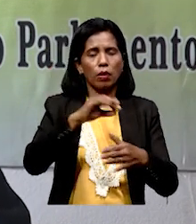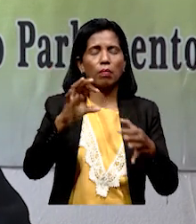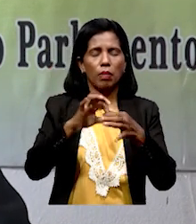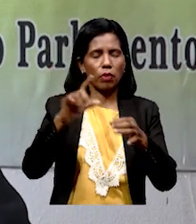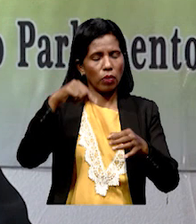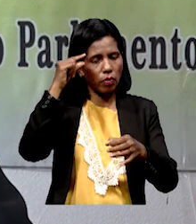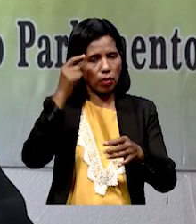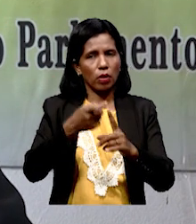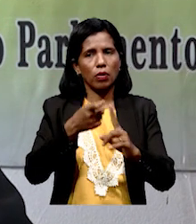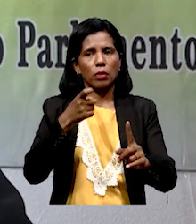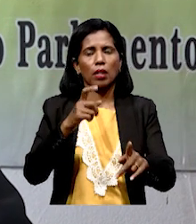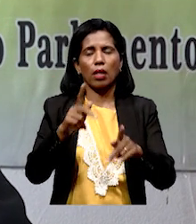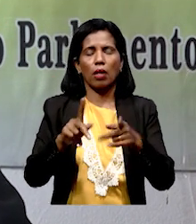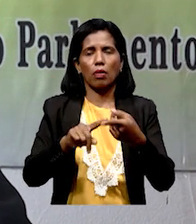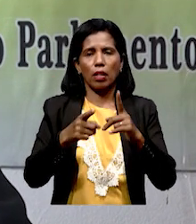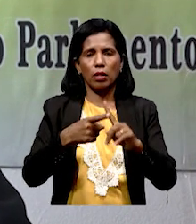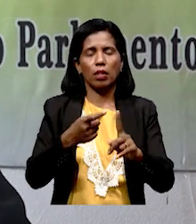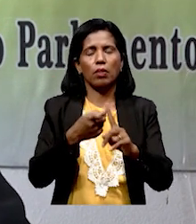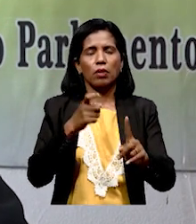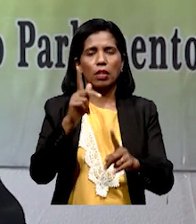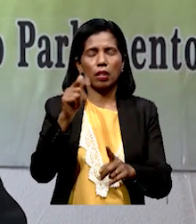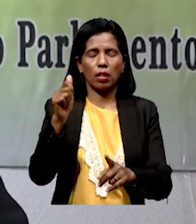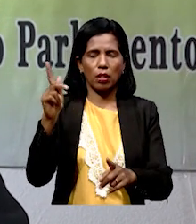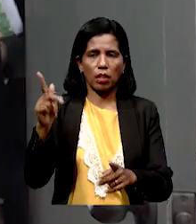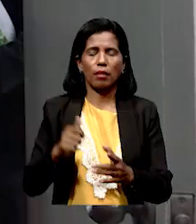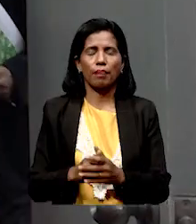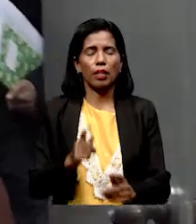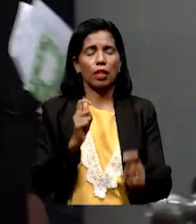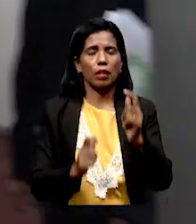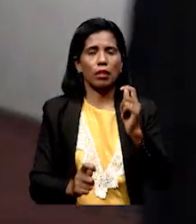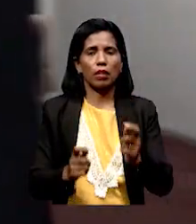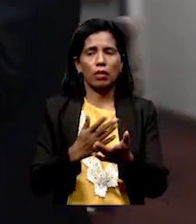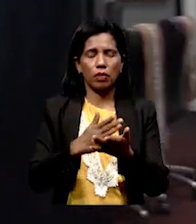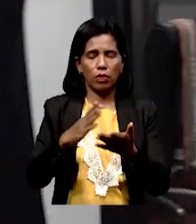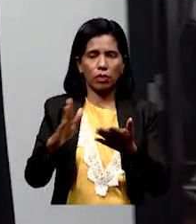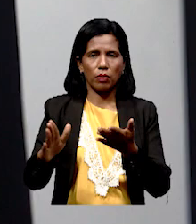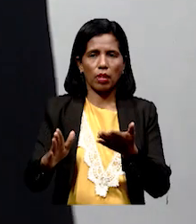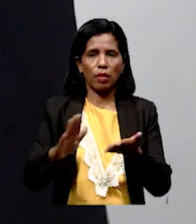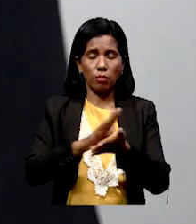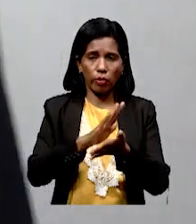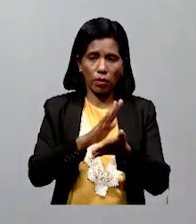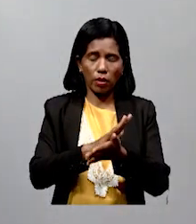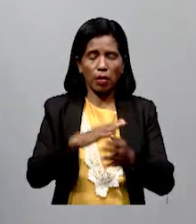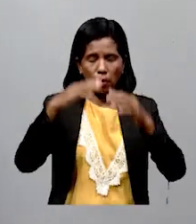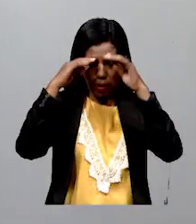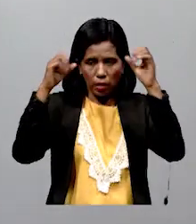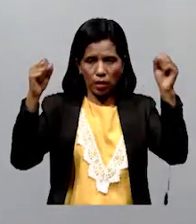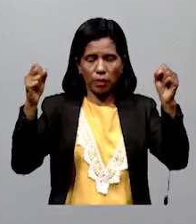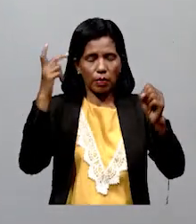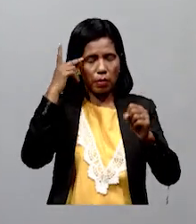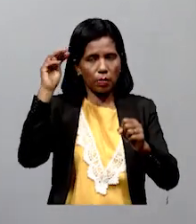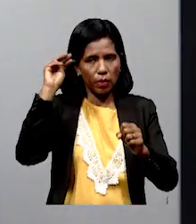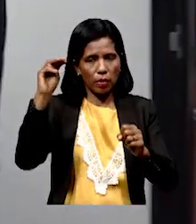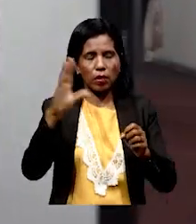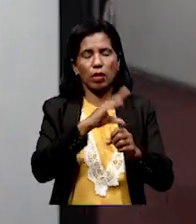mal a pessoa mais chicada, nem que se prensa e tribunal. Tribunal Recurso mostra e faz formulário para Presidente da República, Primeiro-Ministro ou